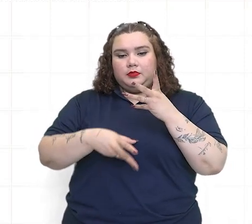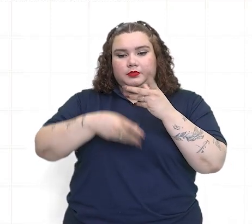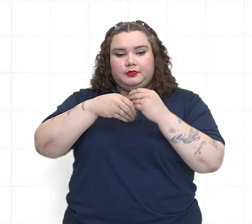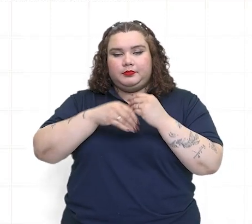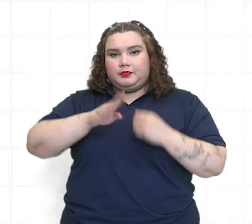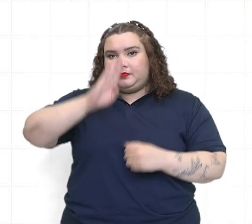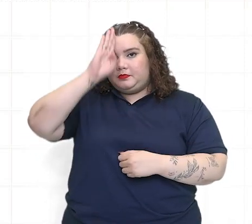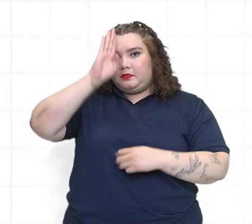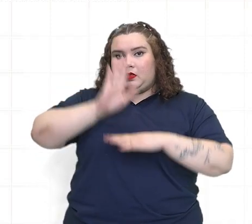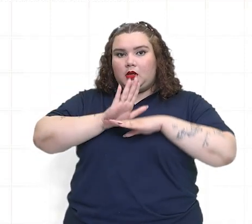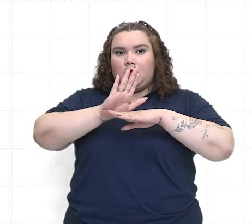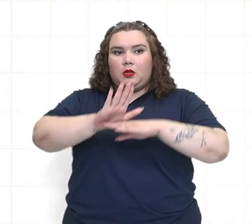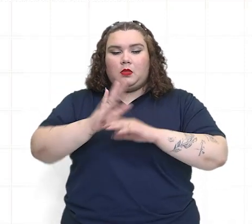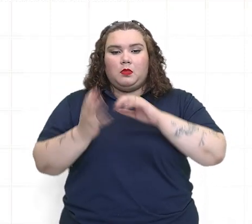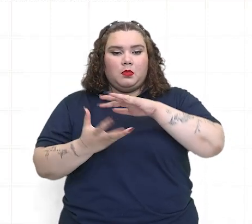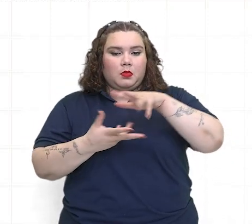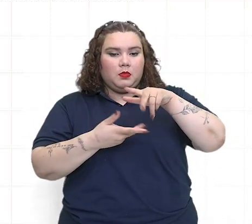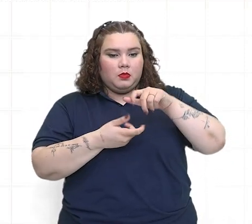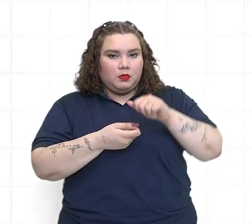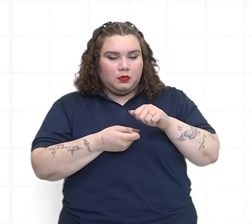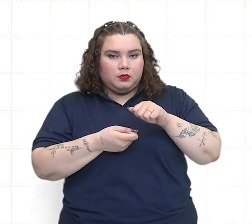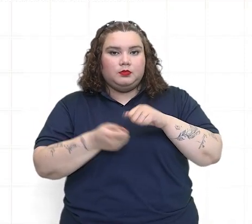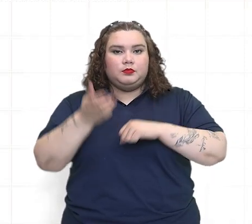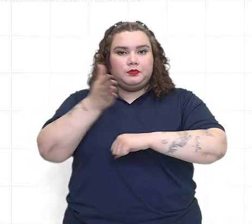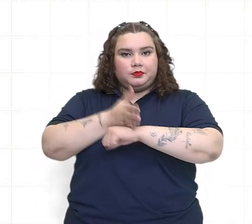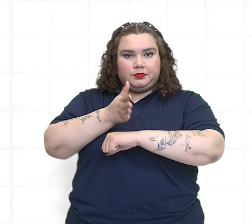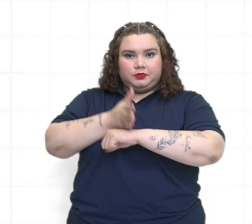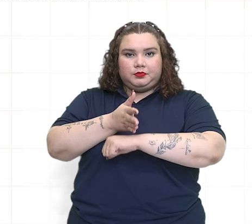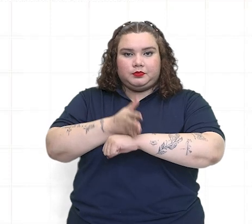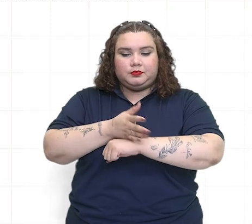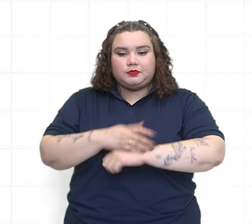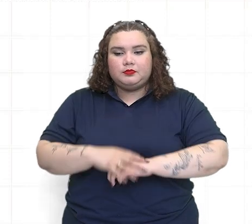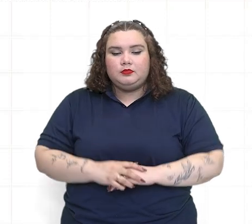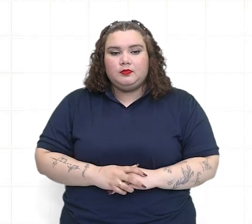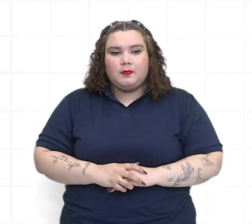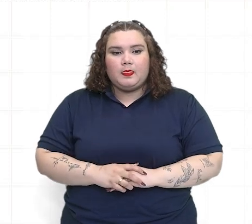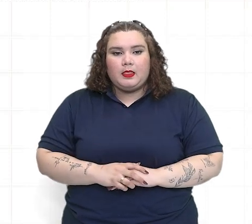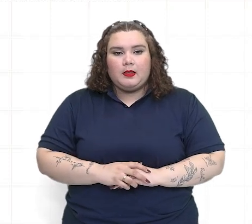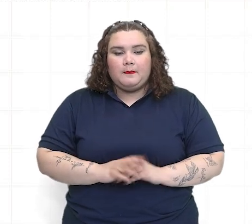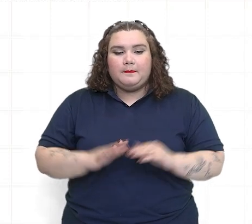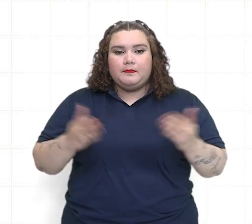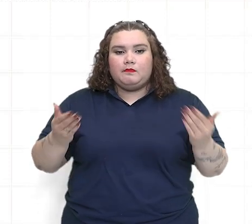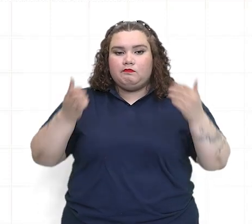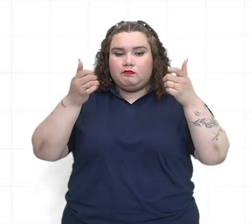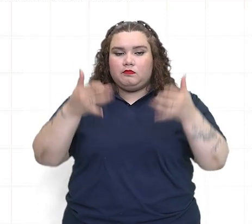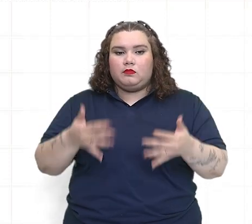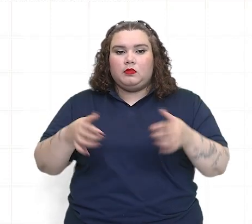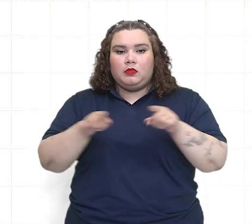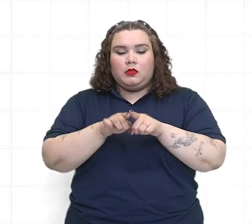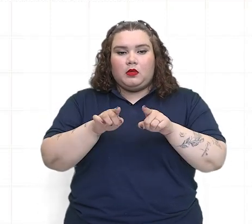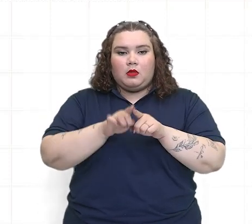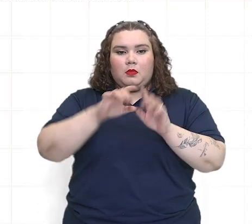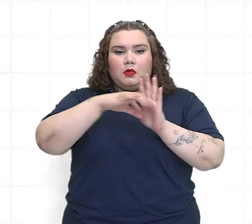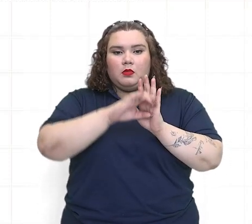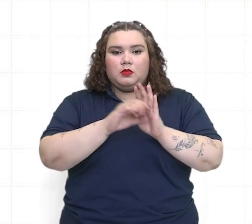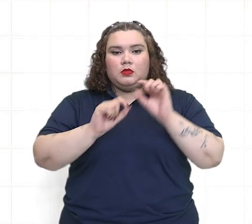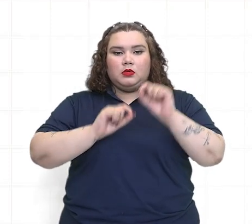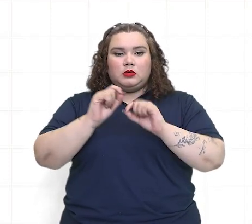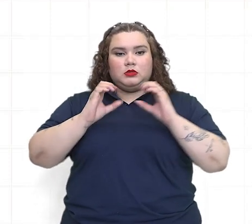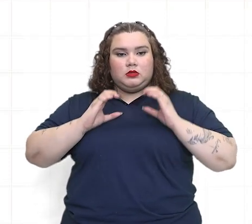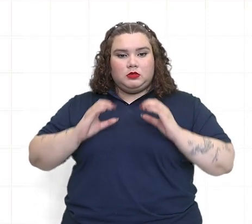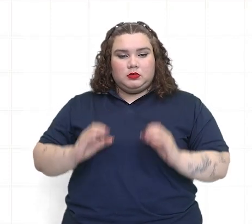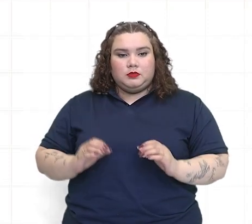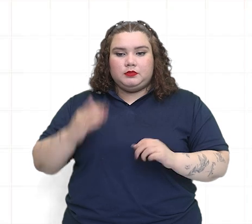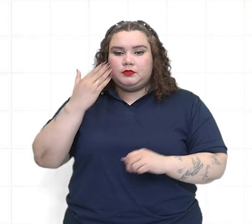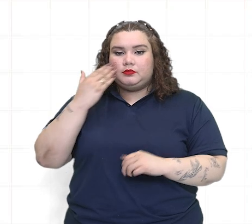maiores contribuições romanas para o mundo moderno. E aí vamos falar então sobre o conceito de